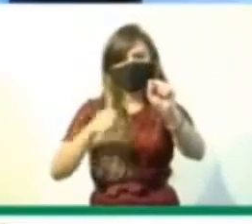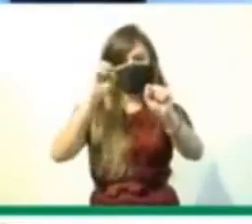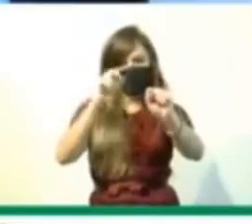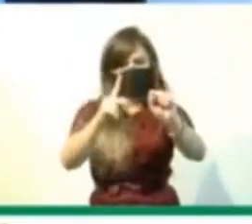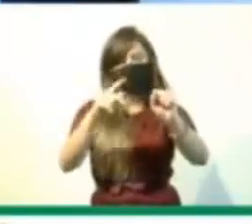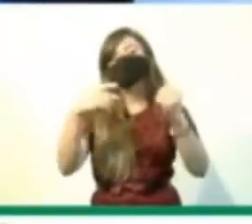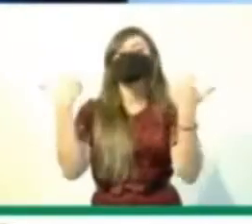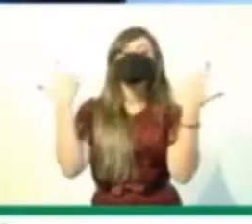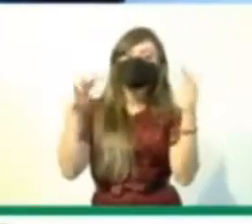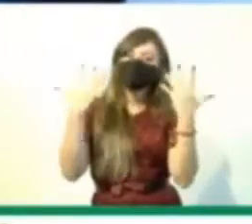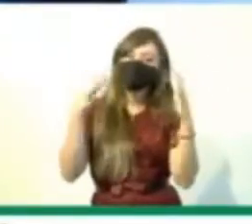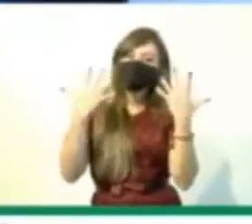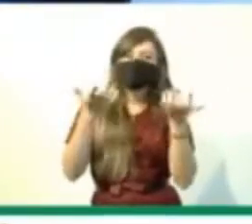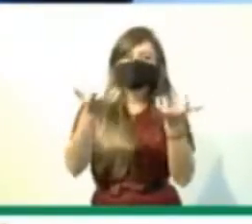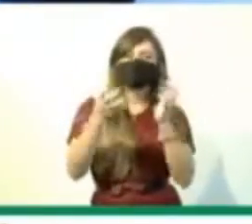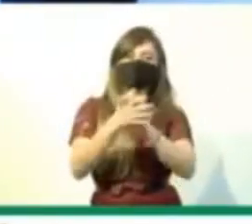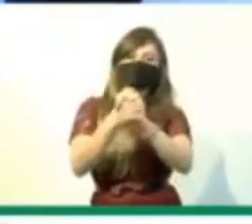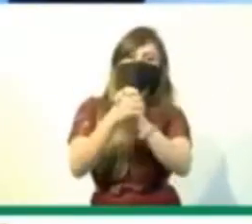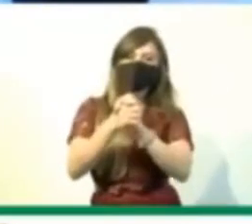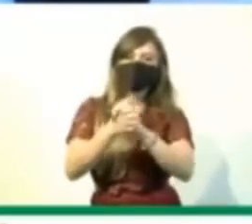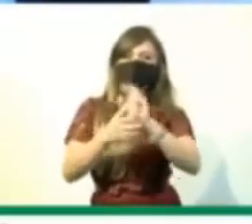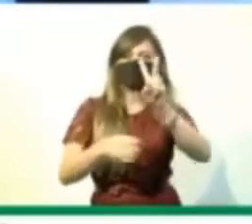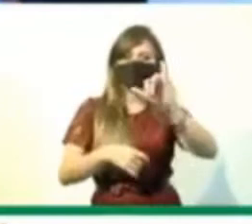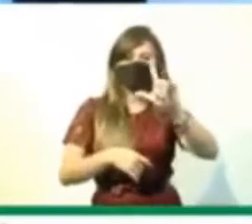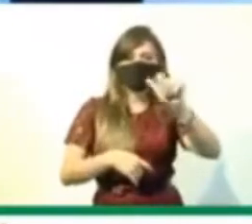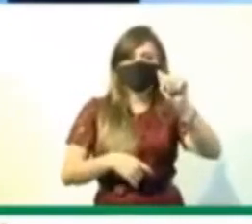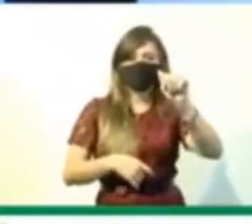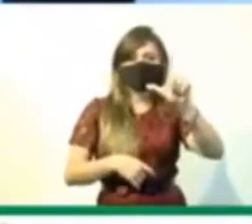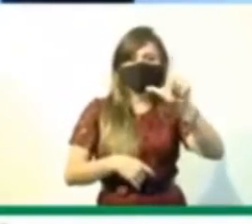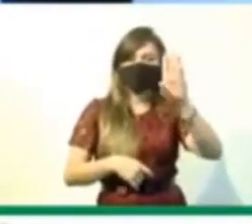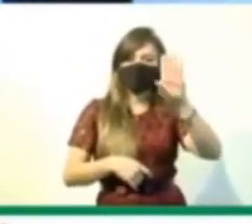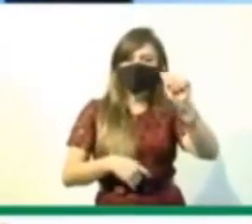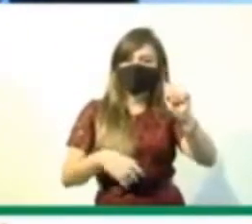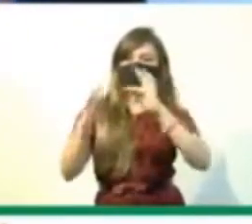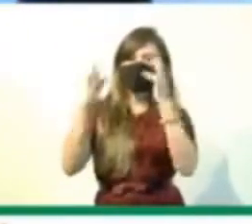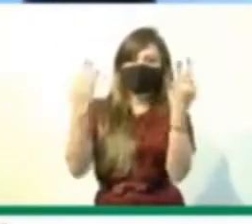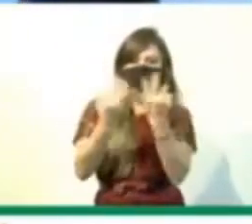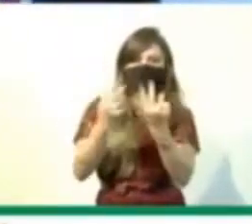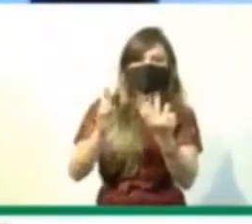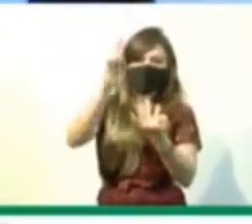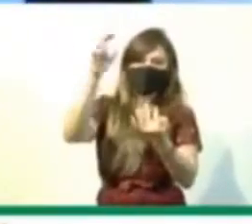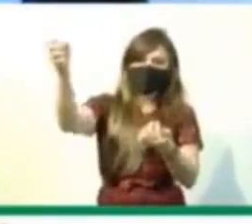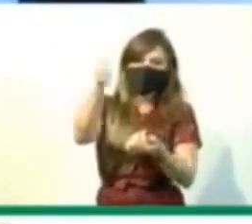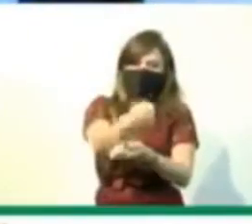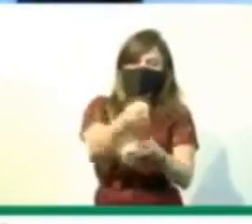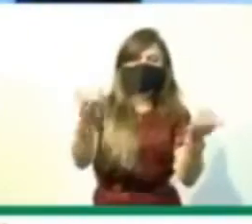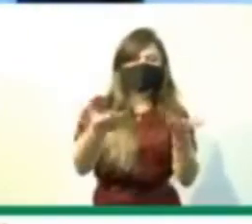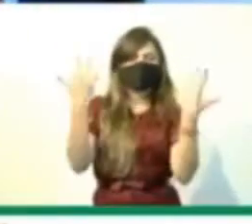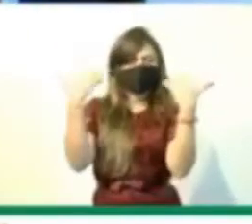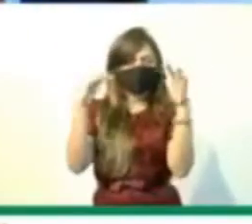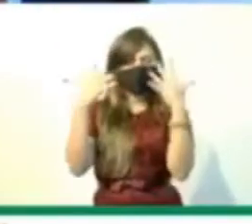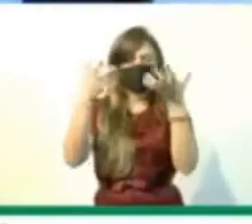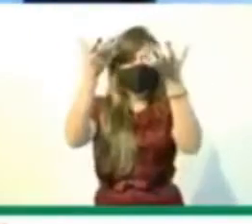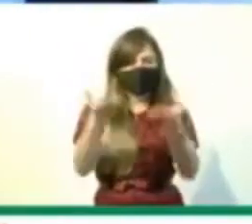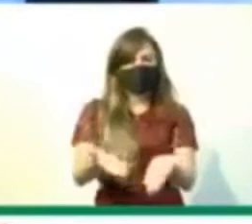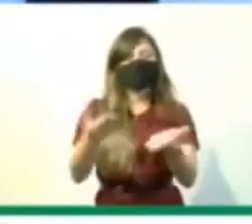Deus, parabéns. Queria cumprimentar também a Vilauba, representando aqui a família do Nilson Bernardo. mais do que merecida e justa